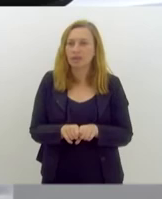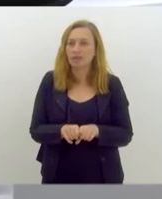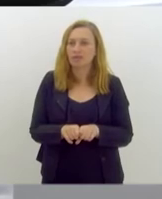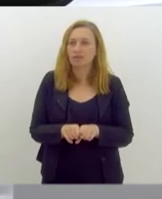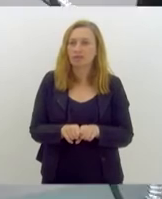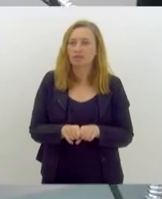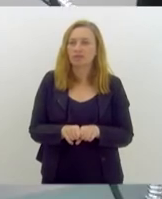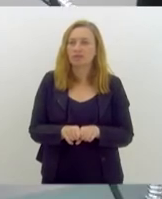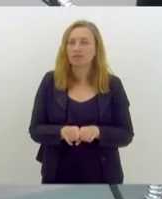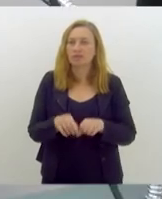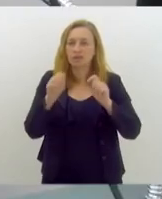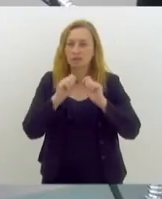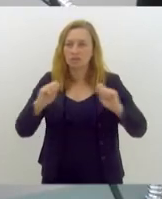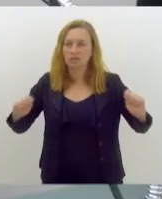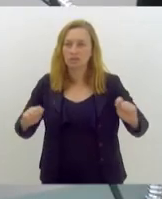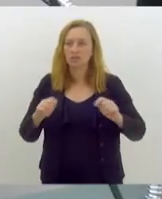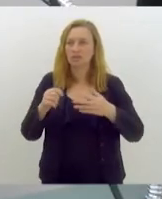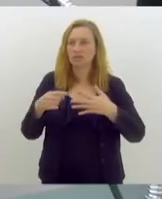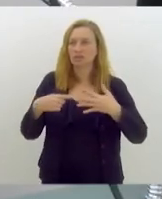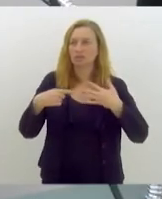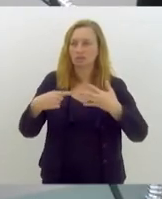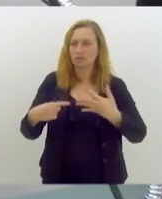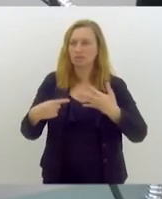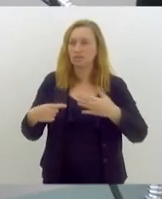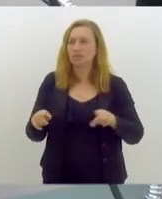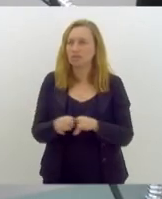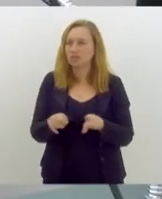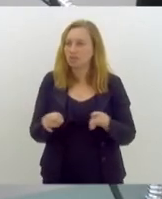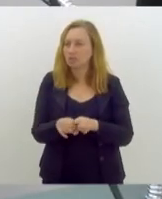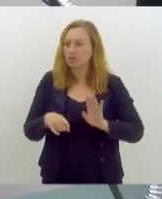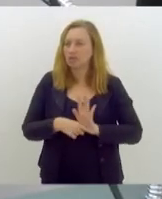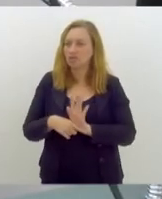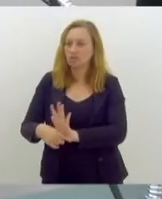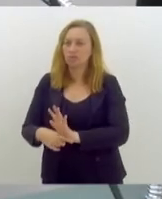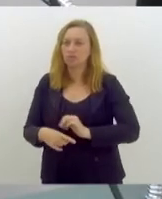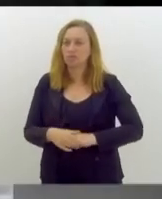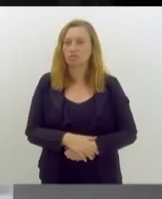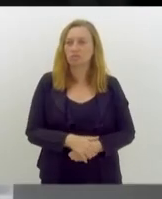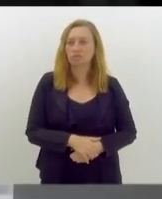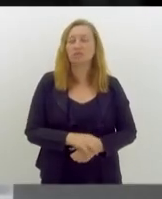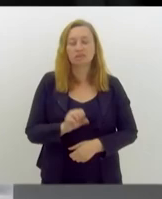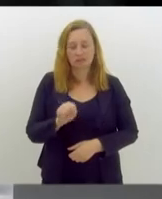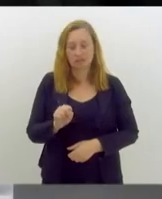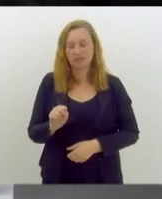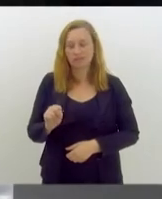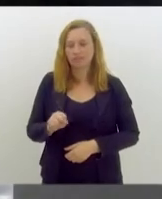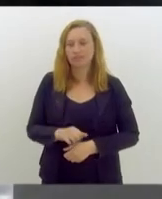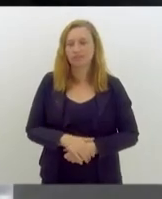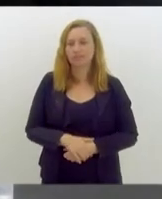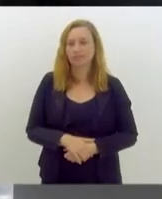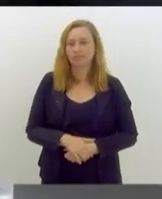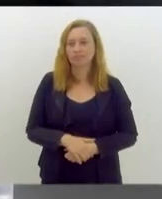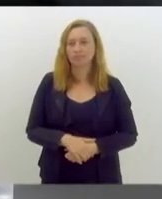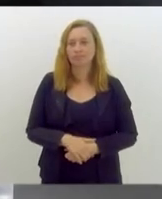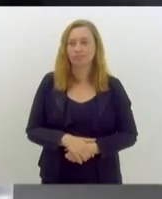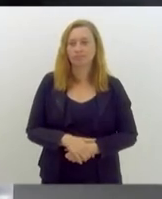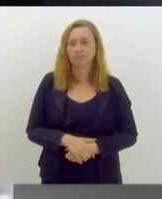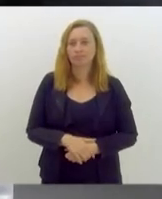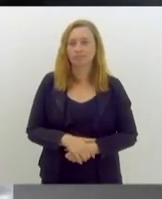do pessoal também teve contribuição e isso nós economia